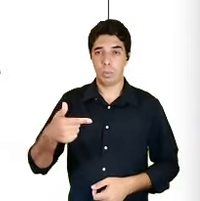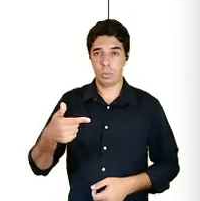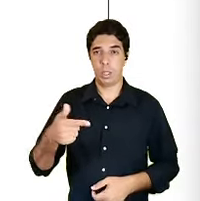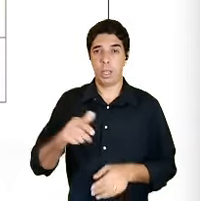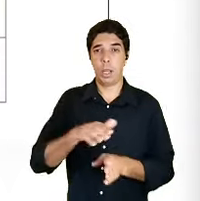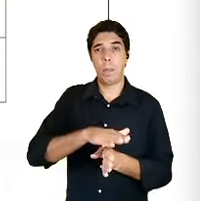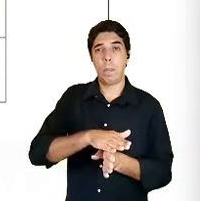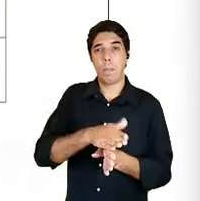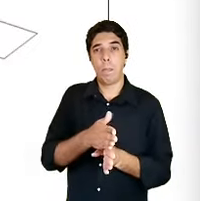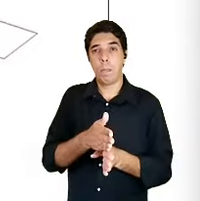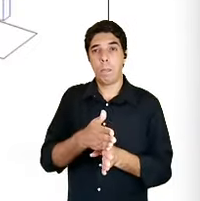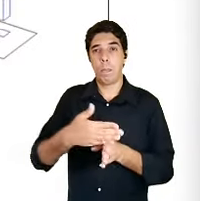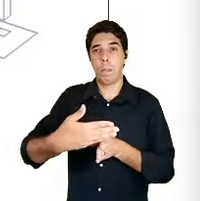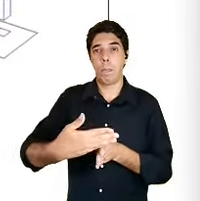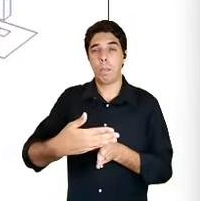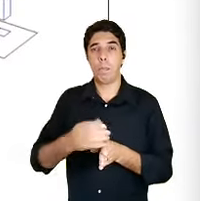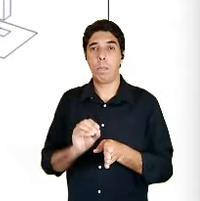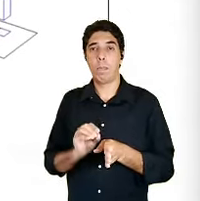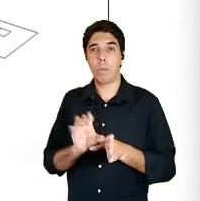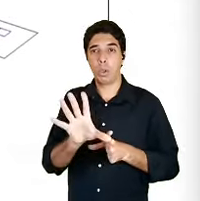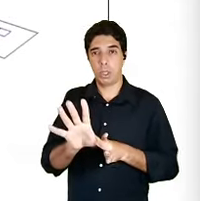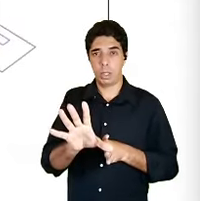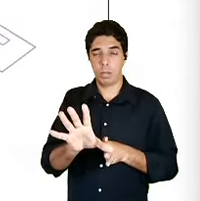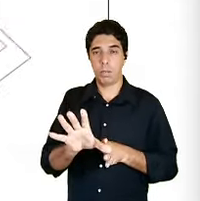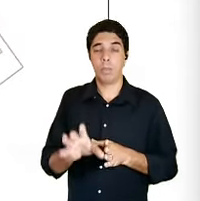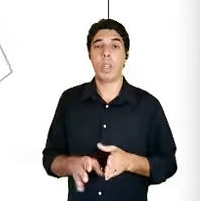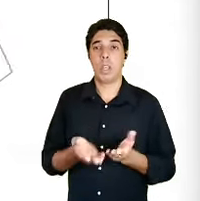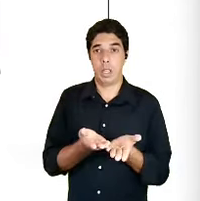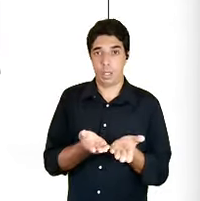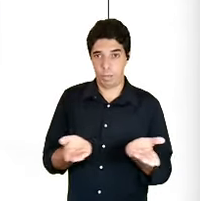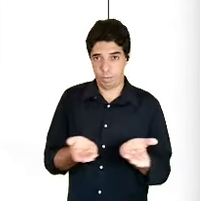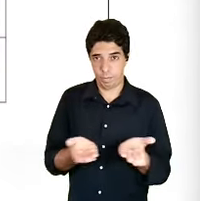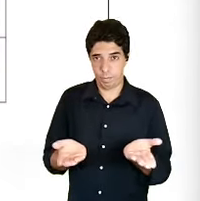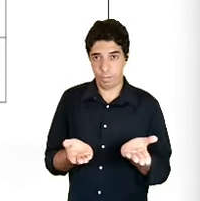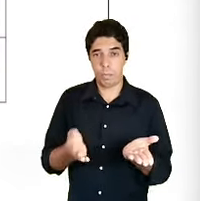projeção ortogonal, agora em um plano horizontal,